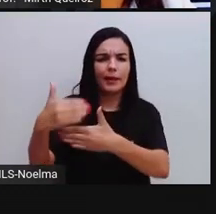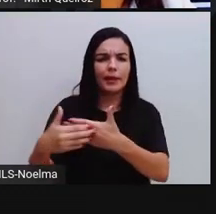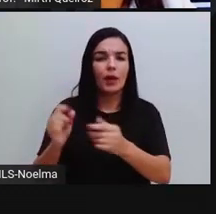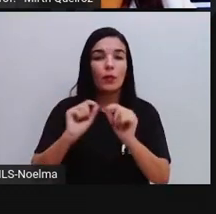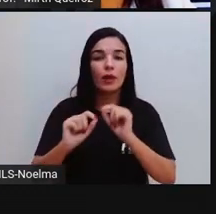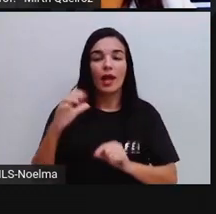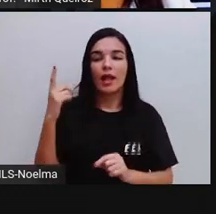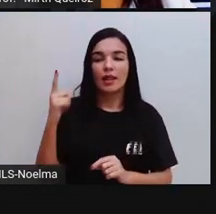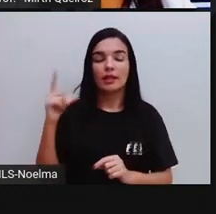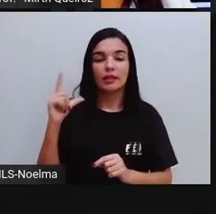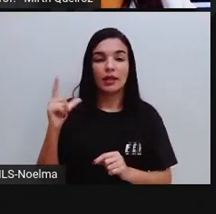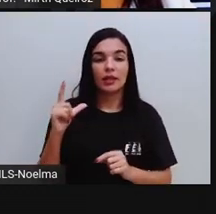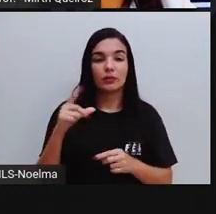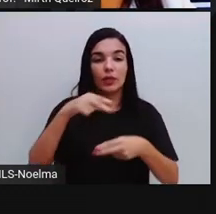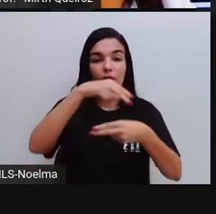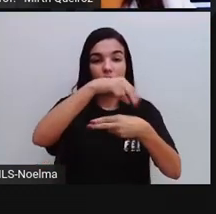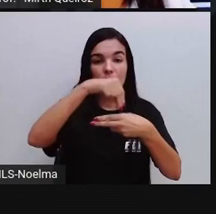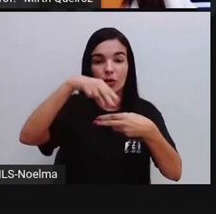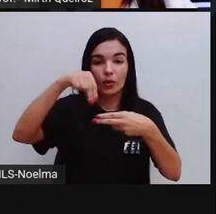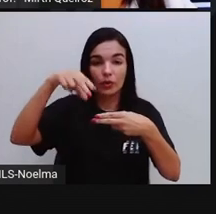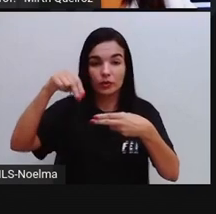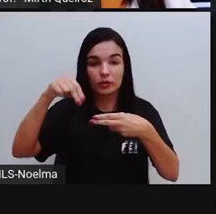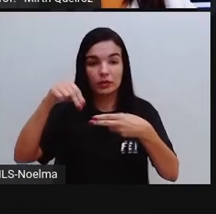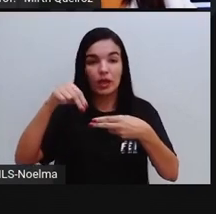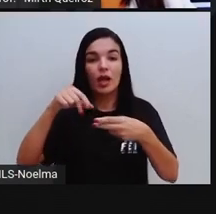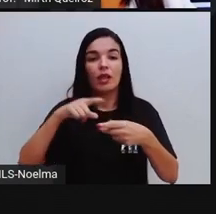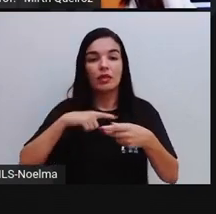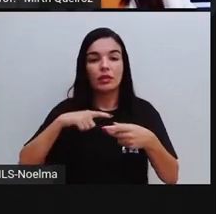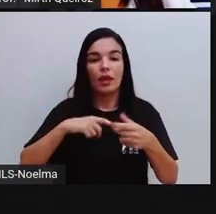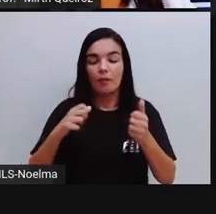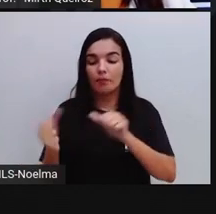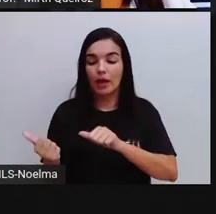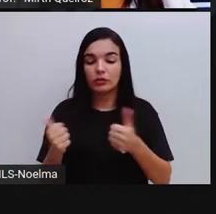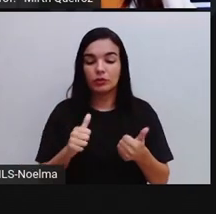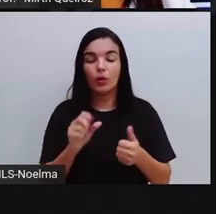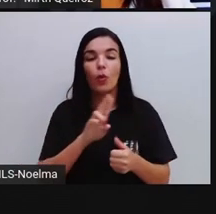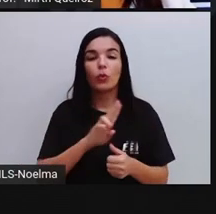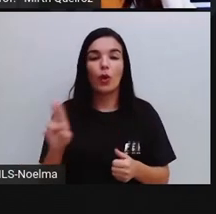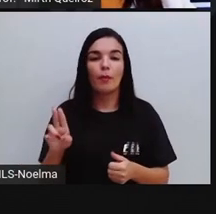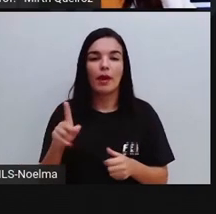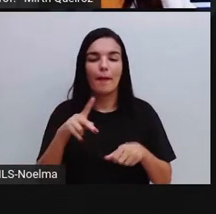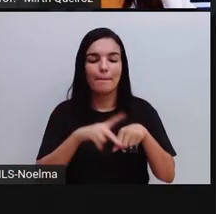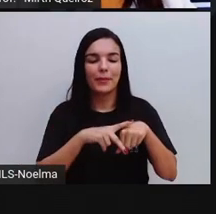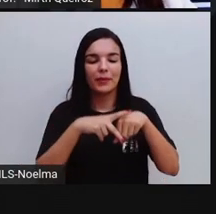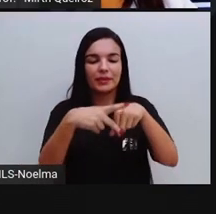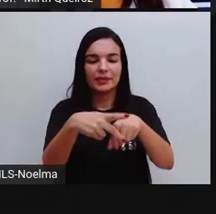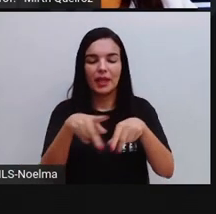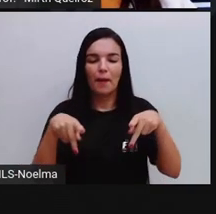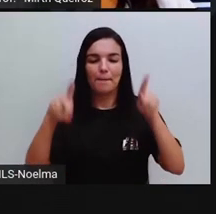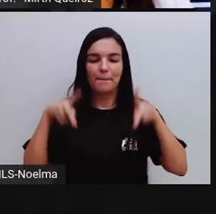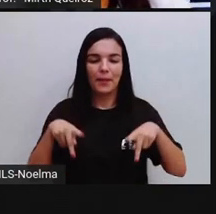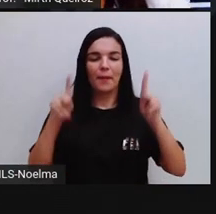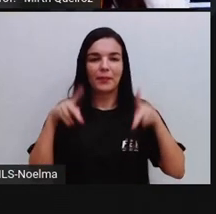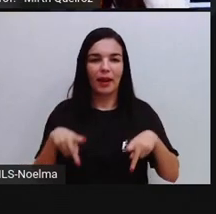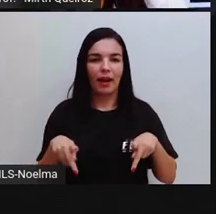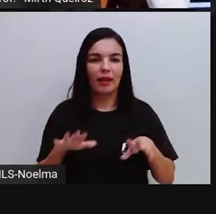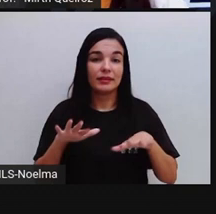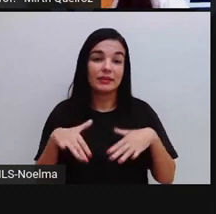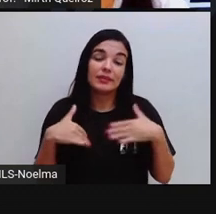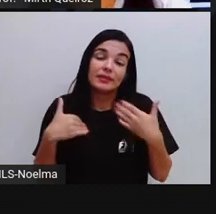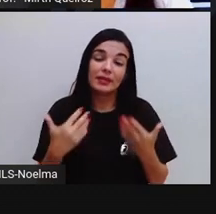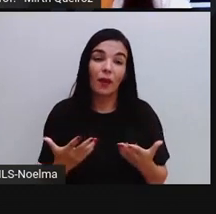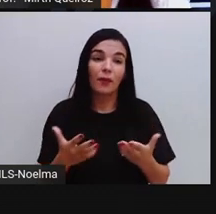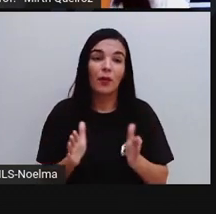cordel recebeu o batismo, né, de poesia popular. E quando a gente fala sobre